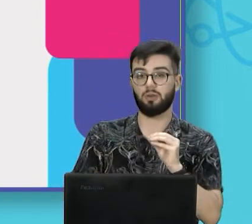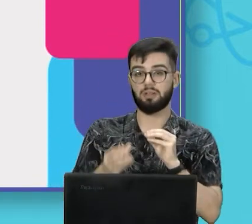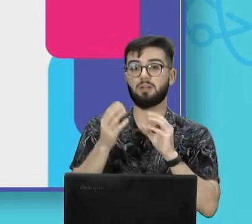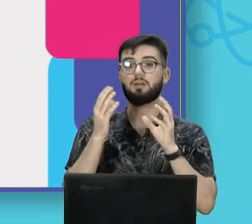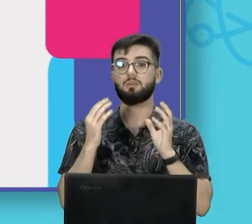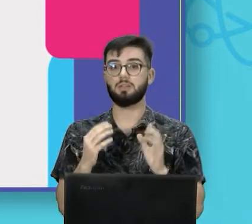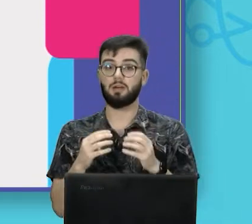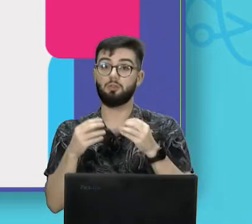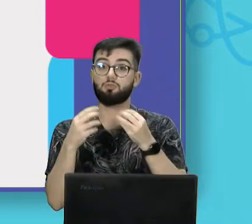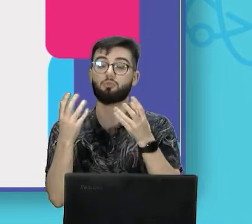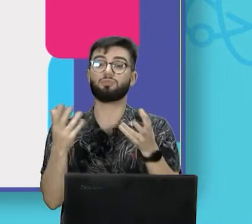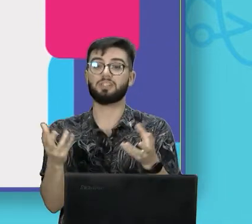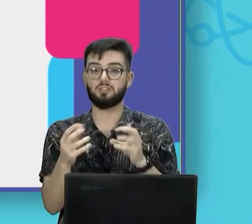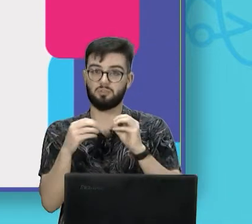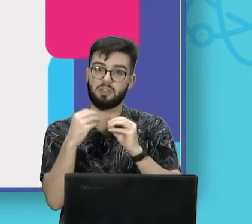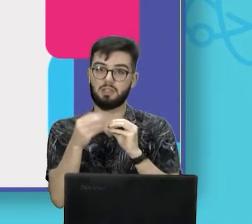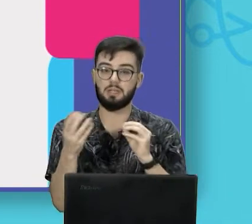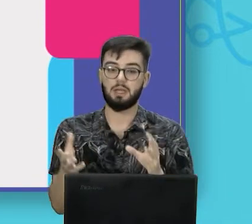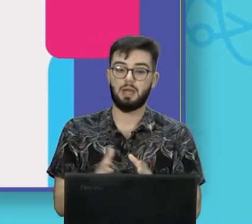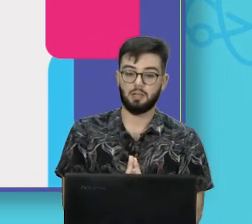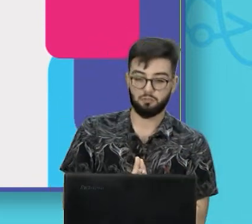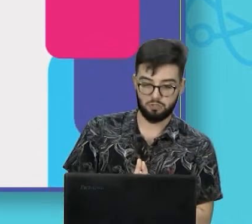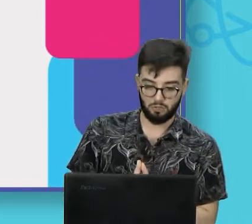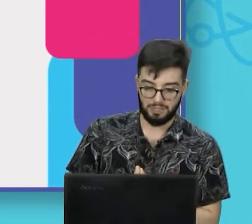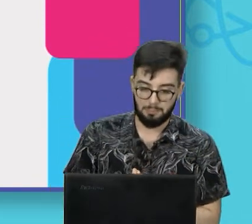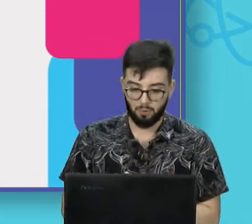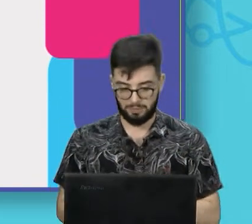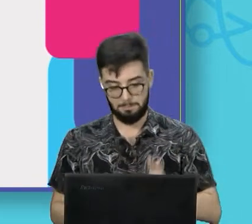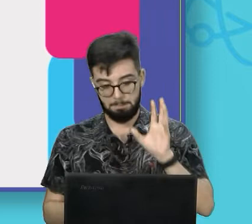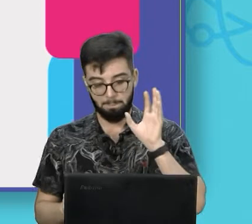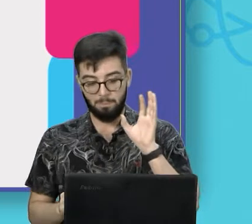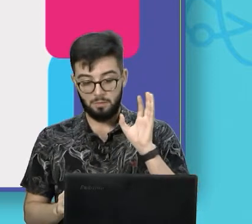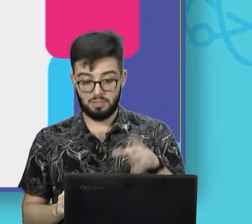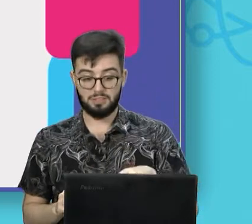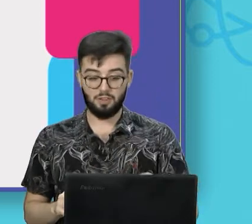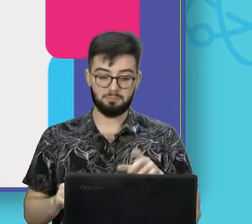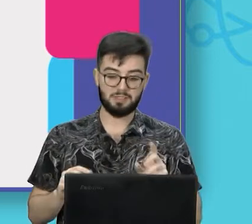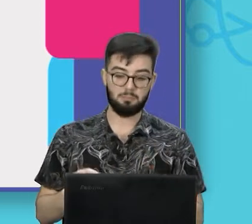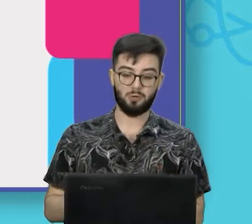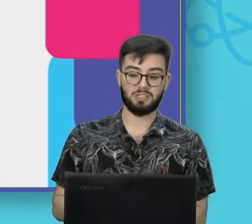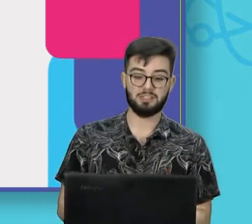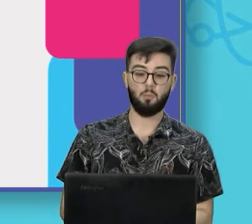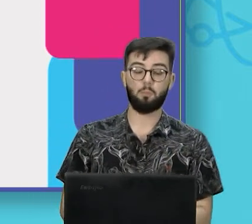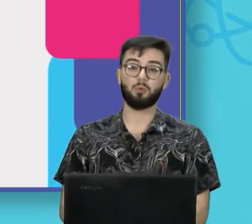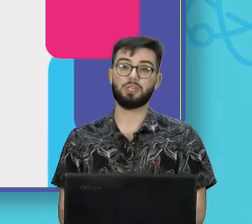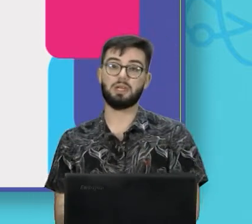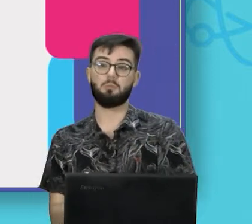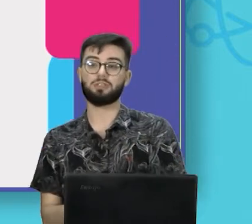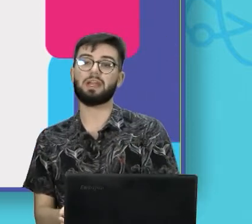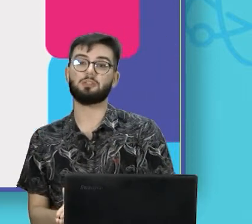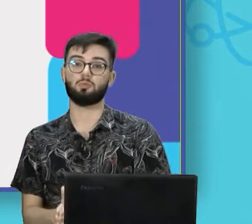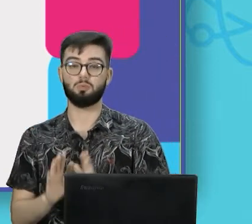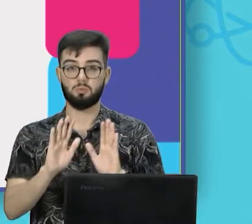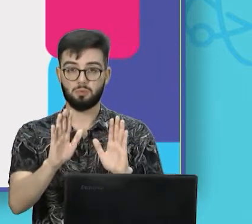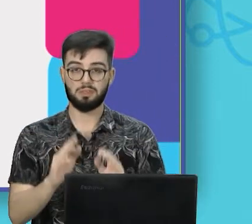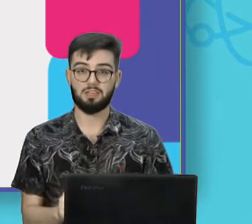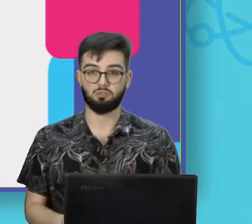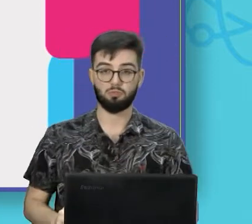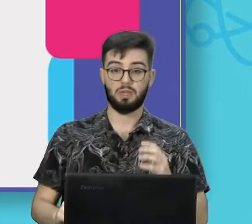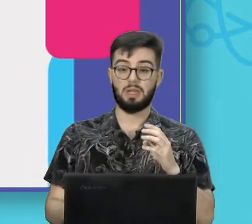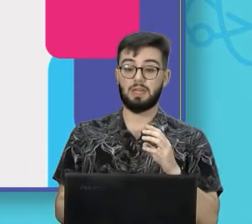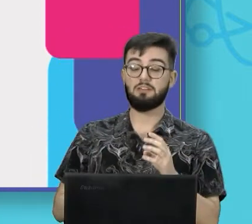entendermos a história e os contextos em que a nossa história elaborada terceiro aspecto importante é o poder moderador